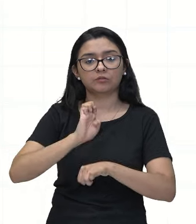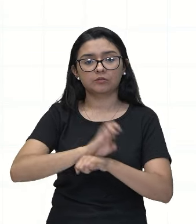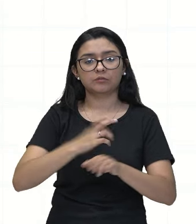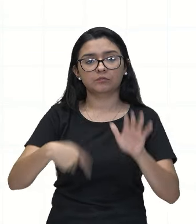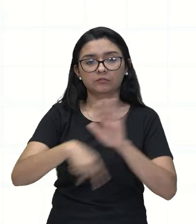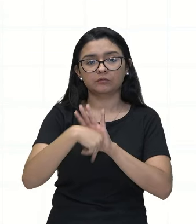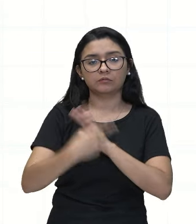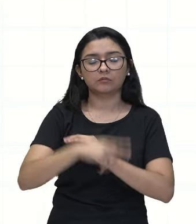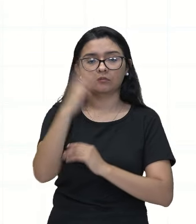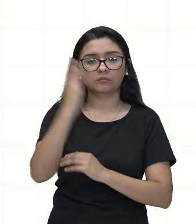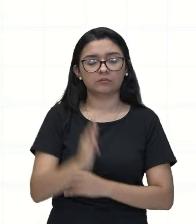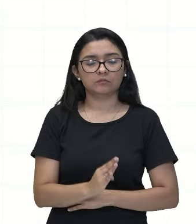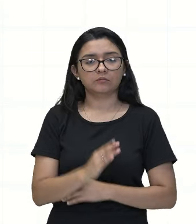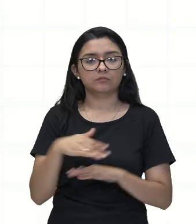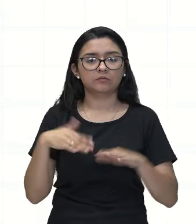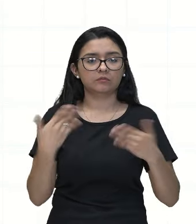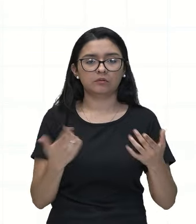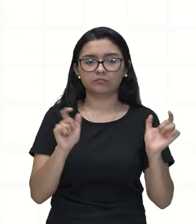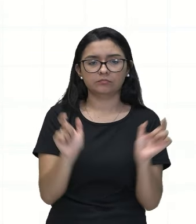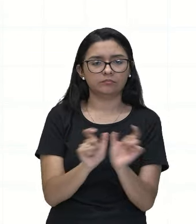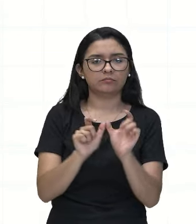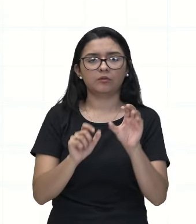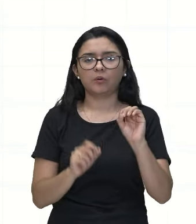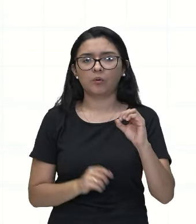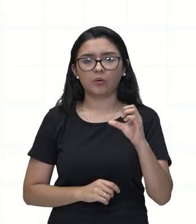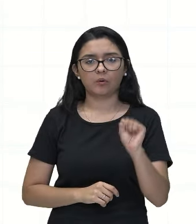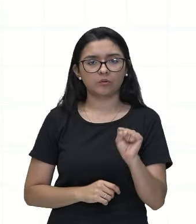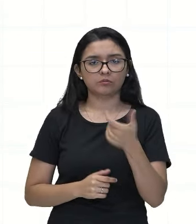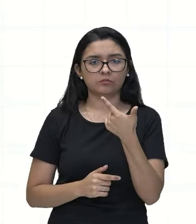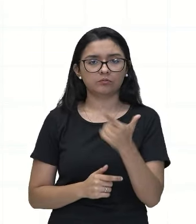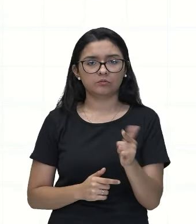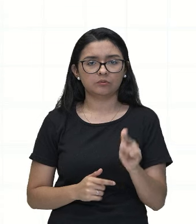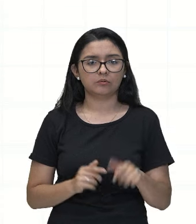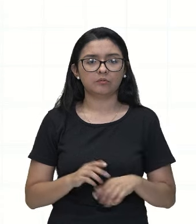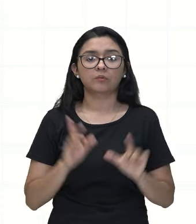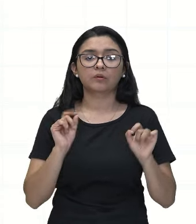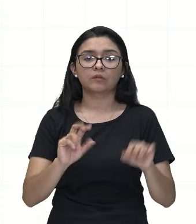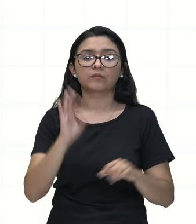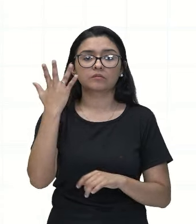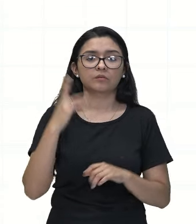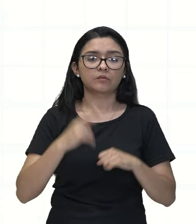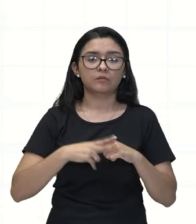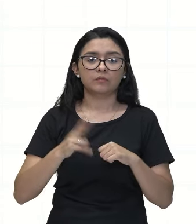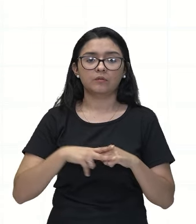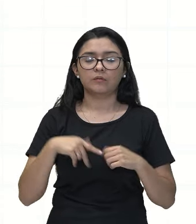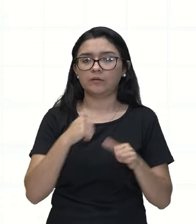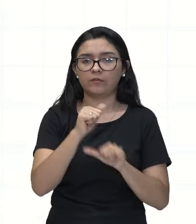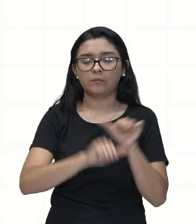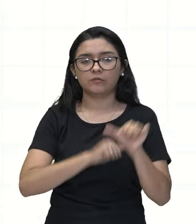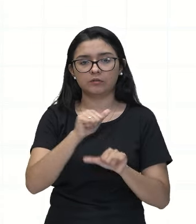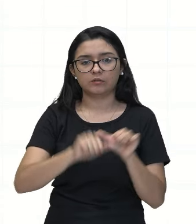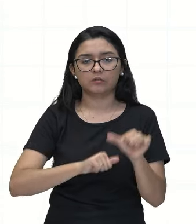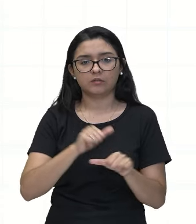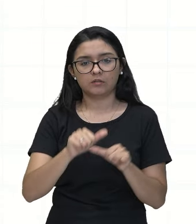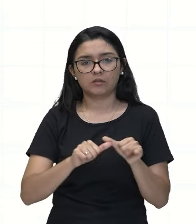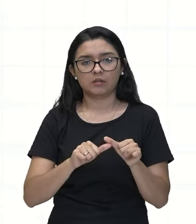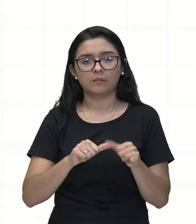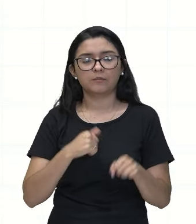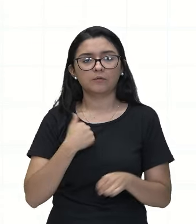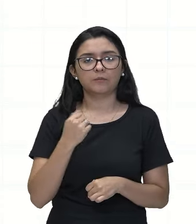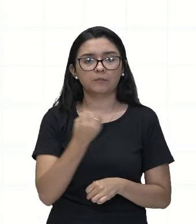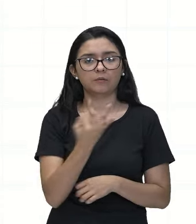brasileiro ele não aceita o artigo os o que que vai acontecer com o verbo ele não vai para o plural ele fica no